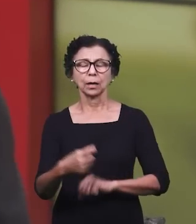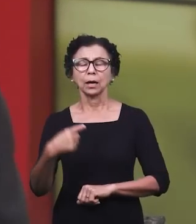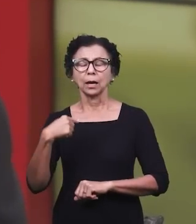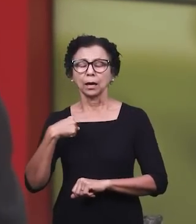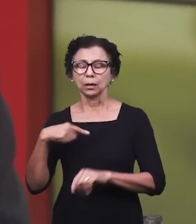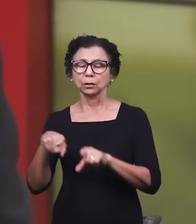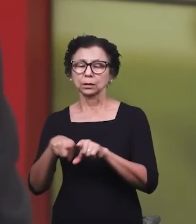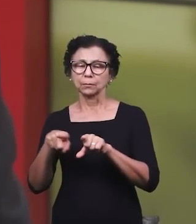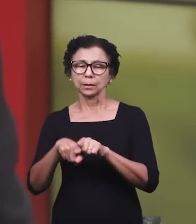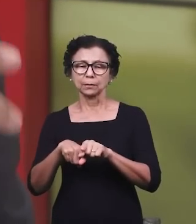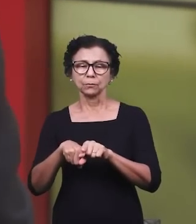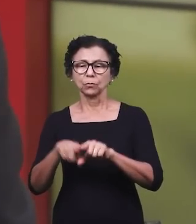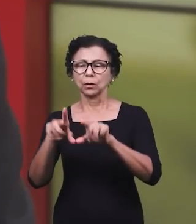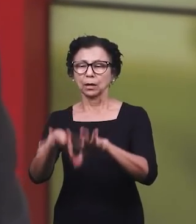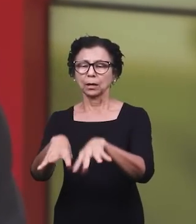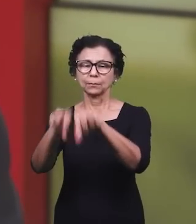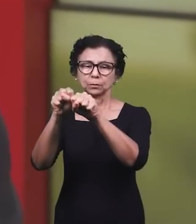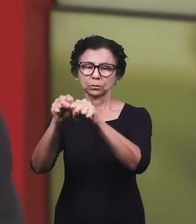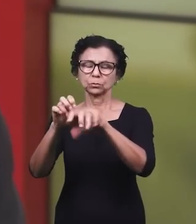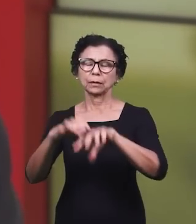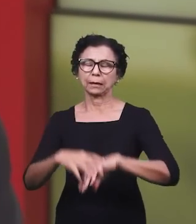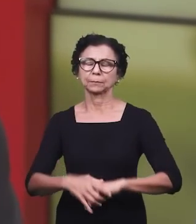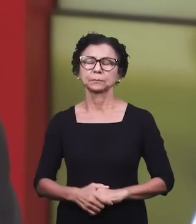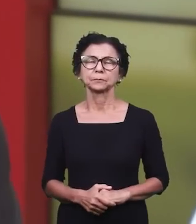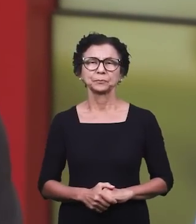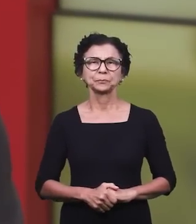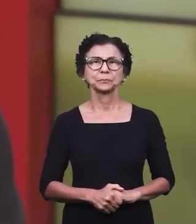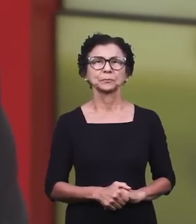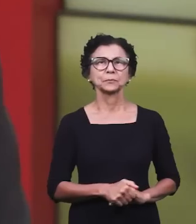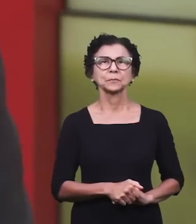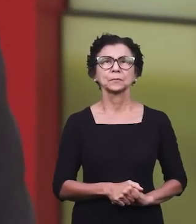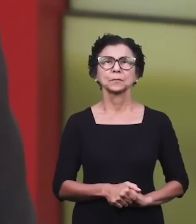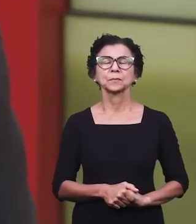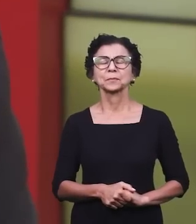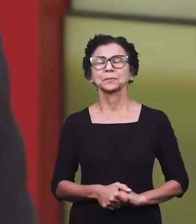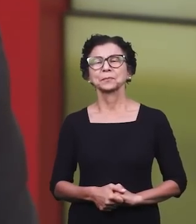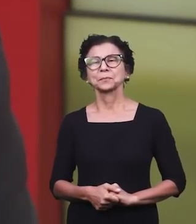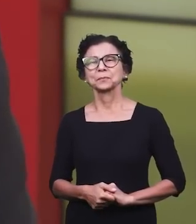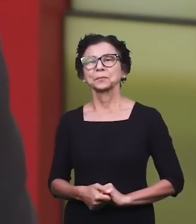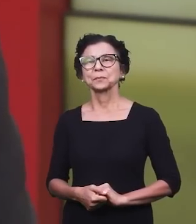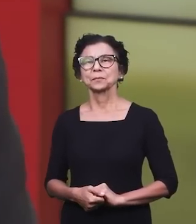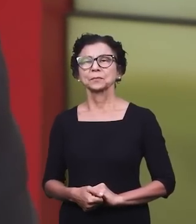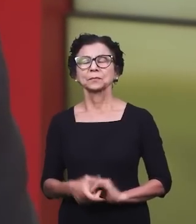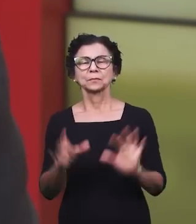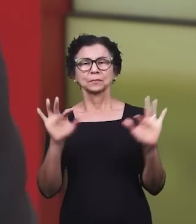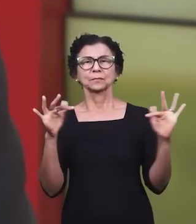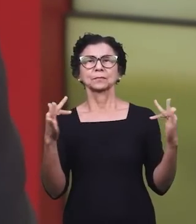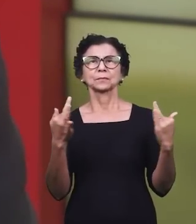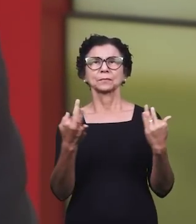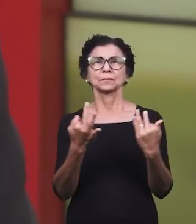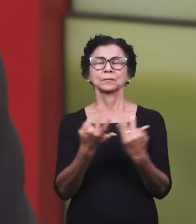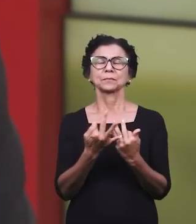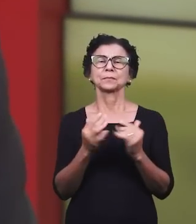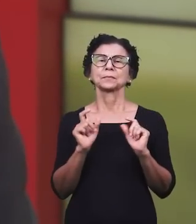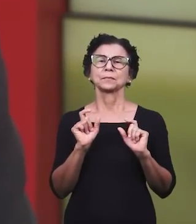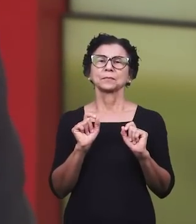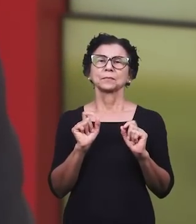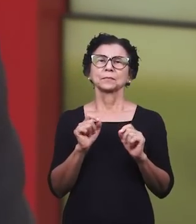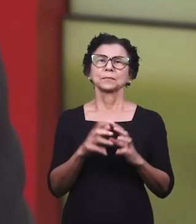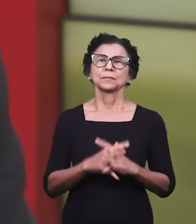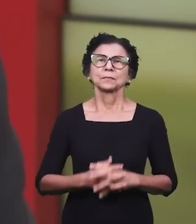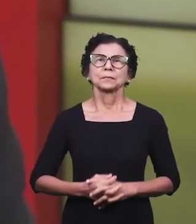de Abraão, que já serve de testemunho quando a gente fala de família, né? Primeiramente, alguns aspectos, o desprender